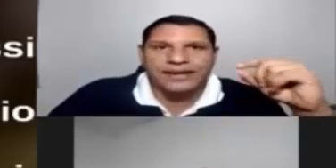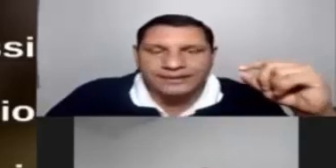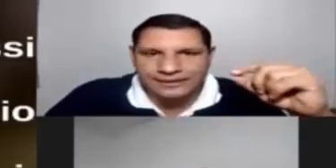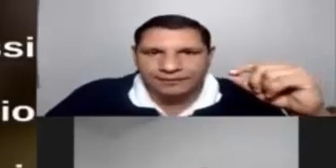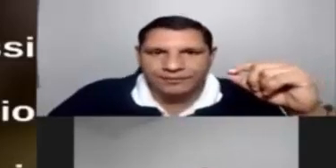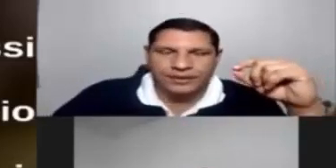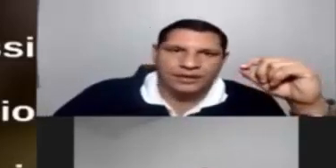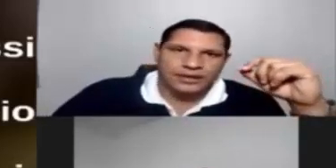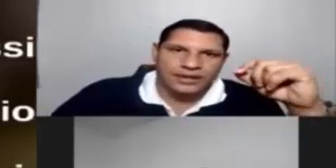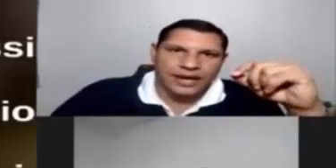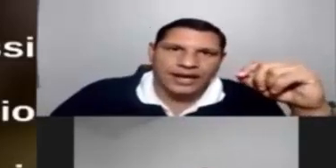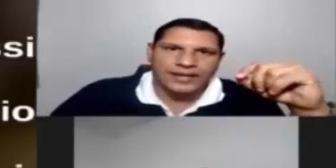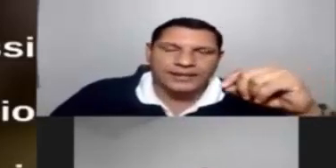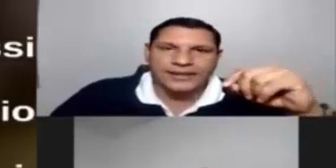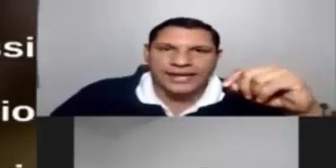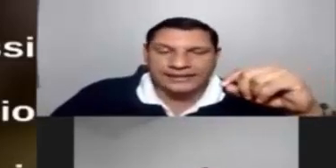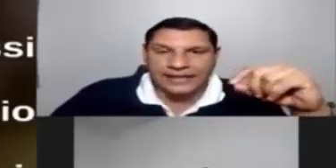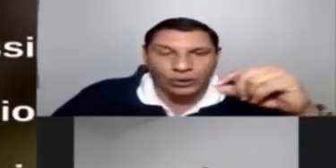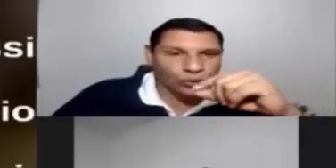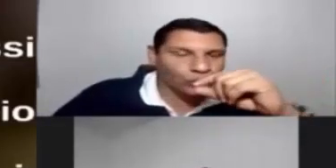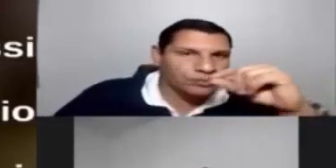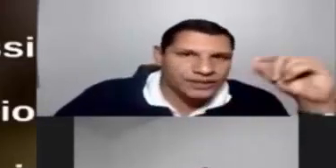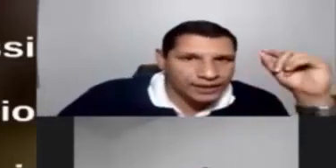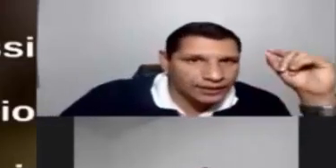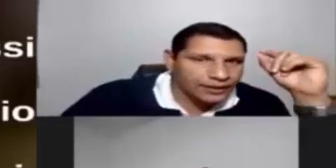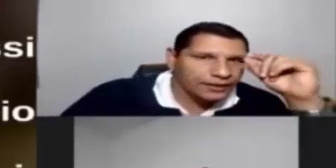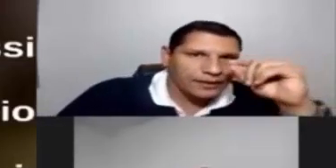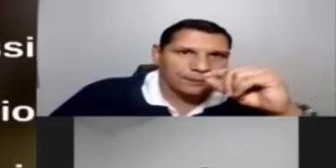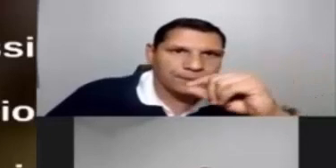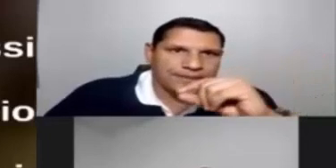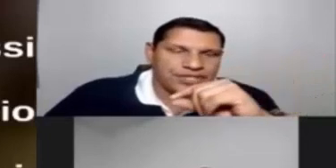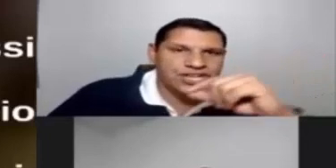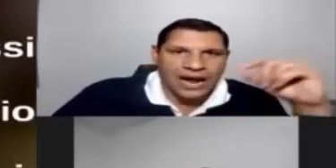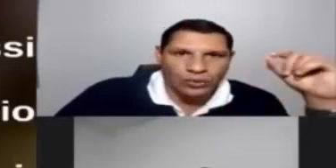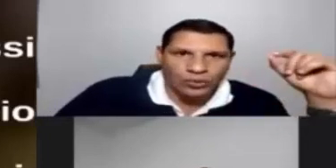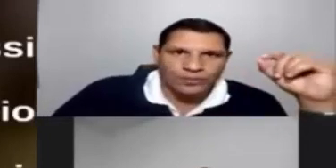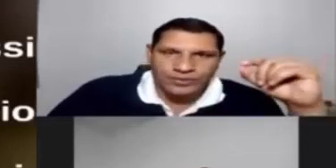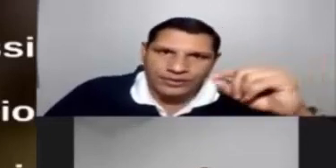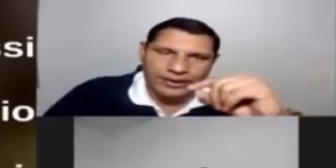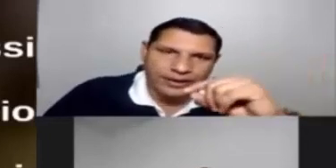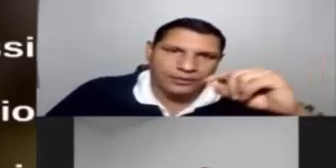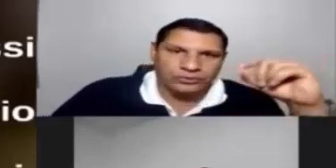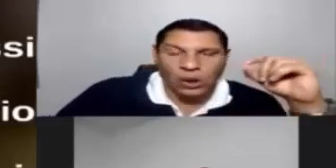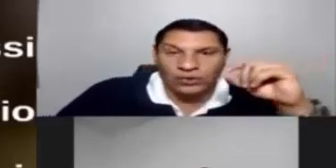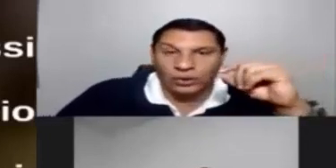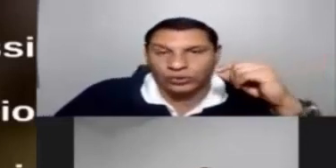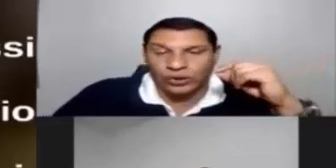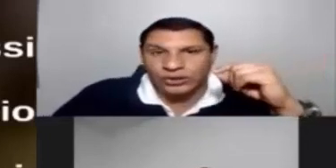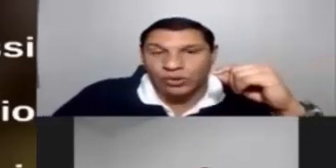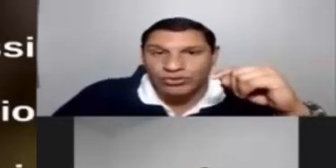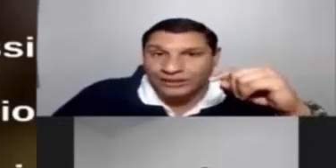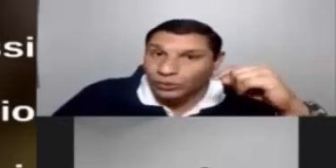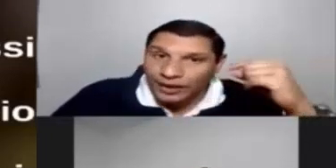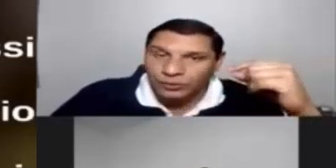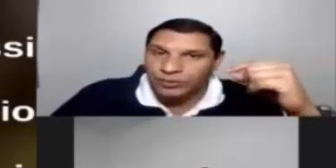preeminência, aí ele tem essa autonomia de diálogo, né? Eu tô